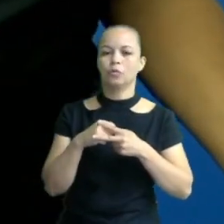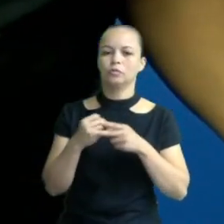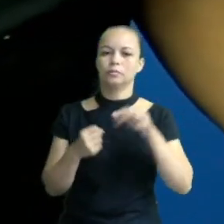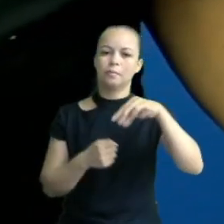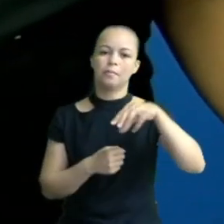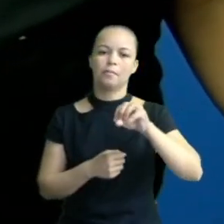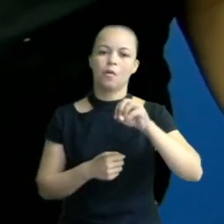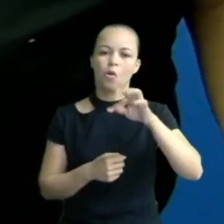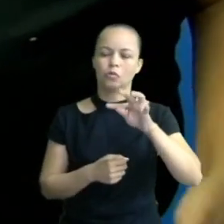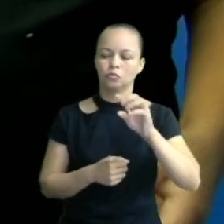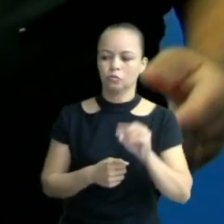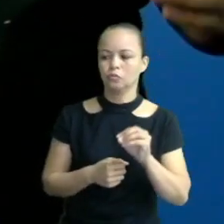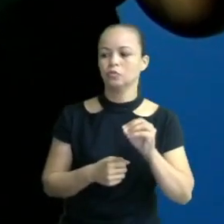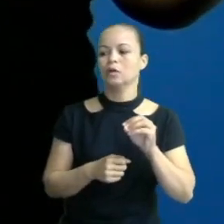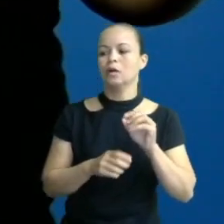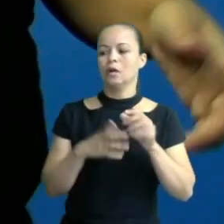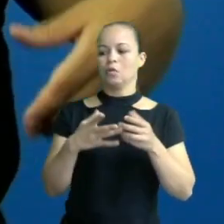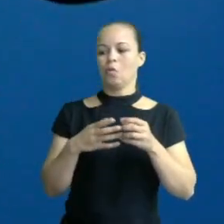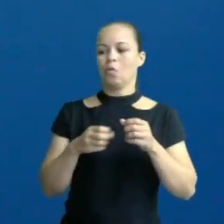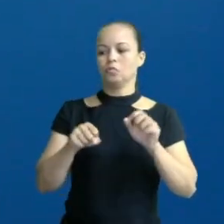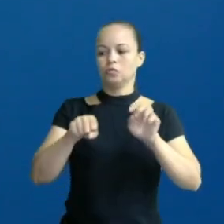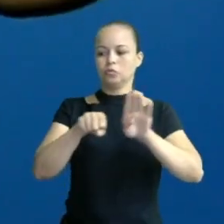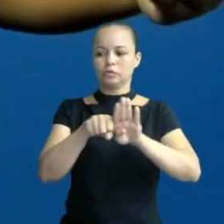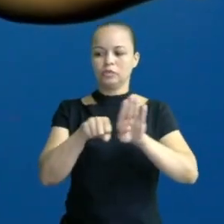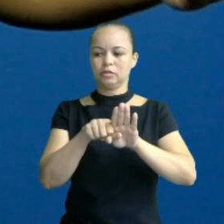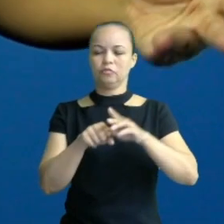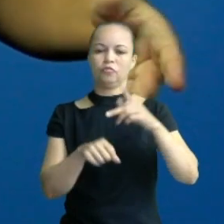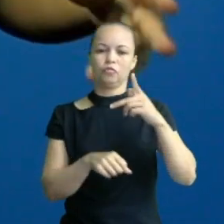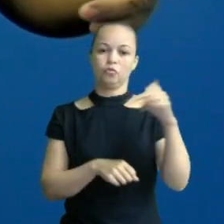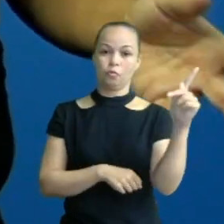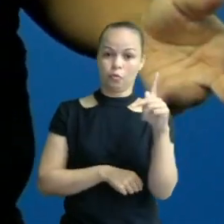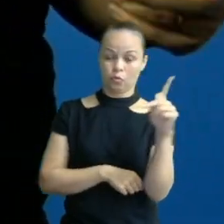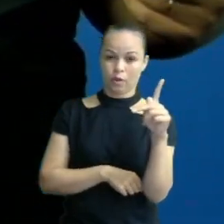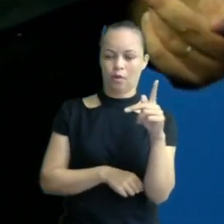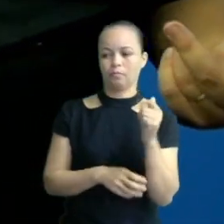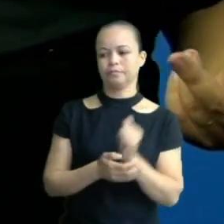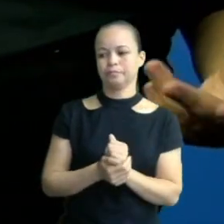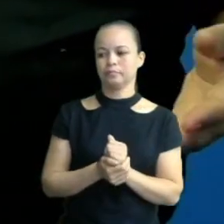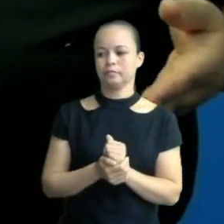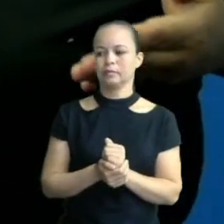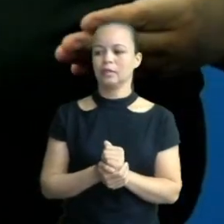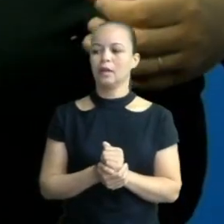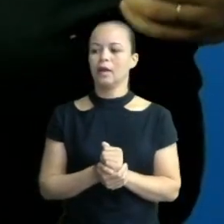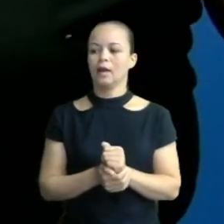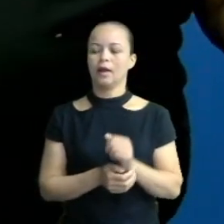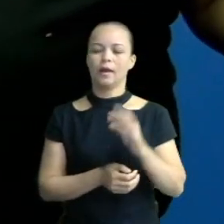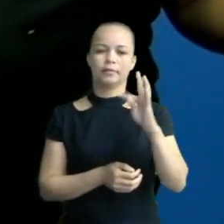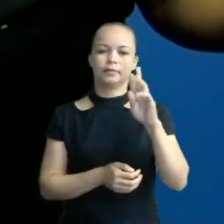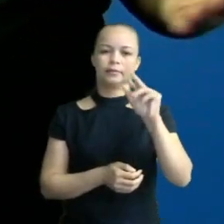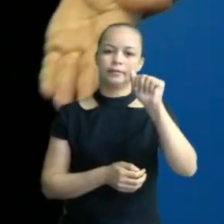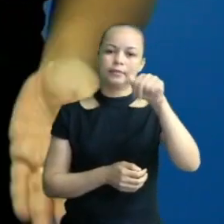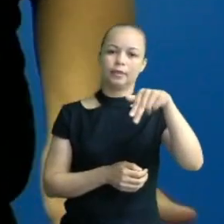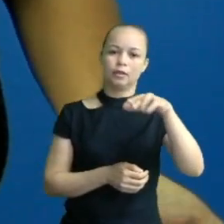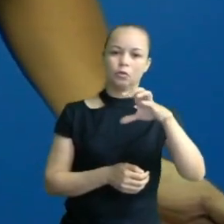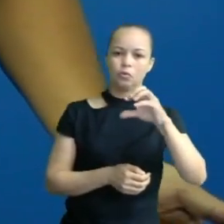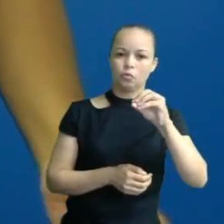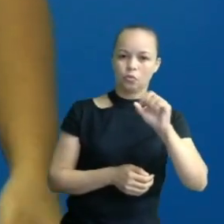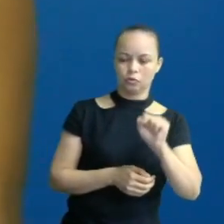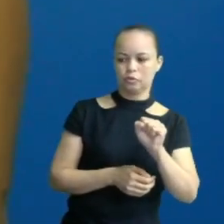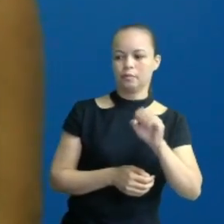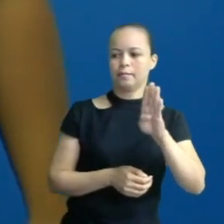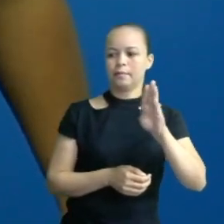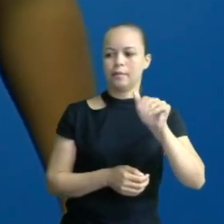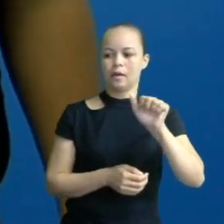plural. Tá bom? Há trancos e barrancos. Trancos e barrancos são expressões adverbiais de